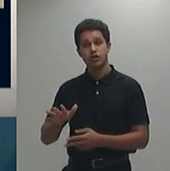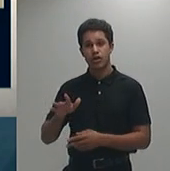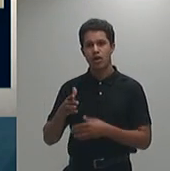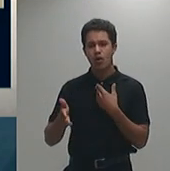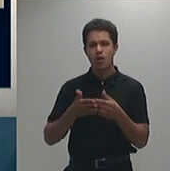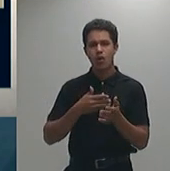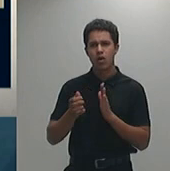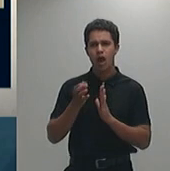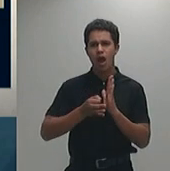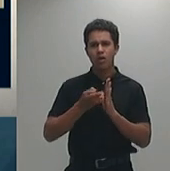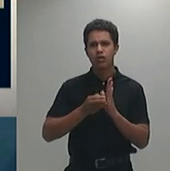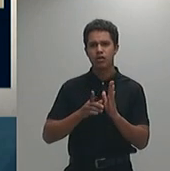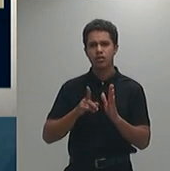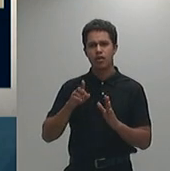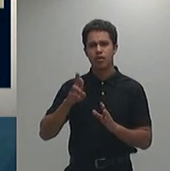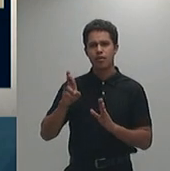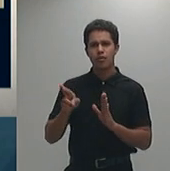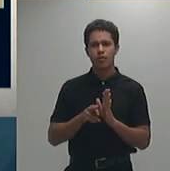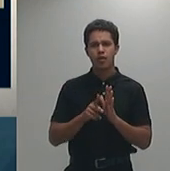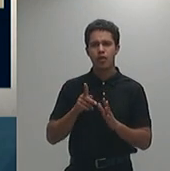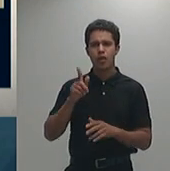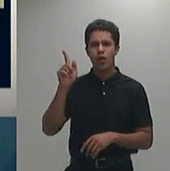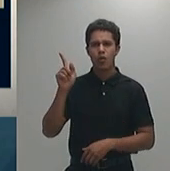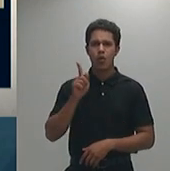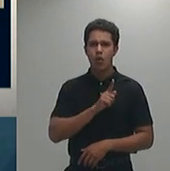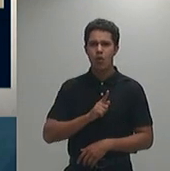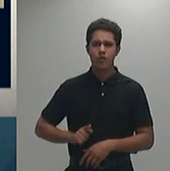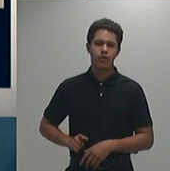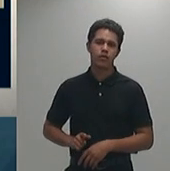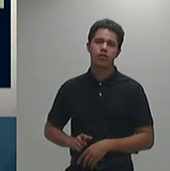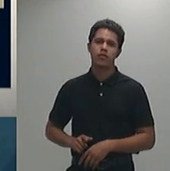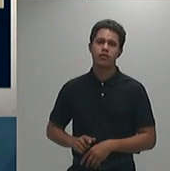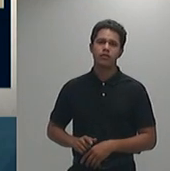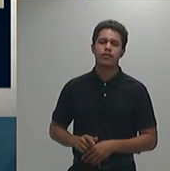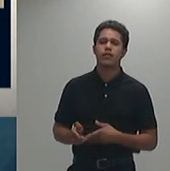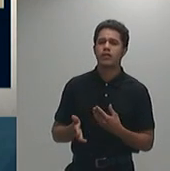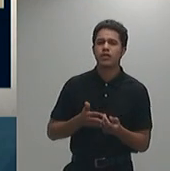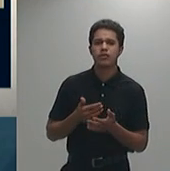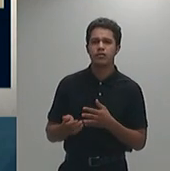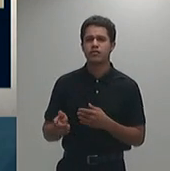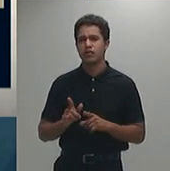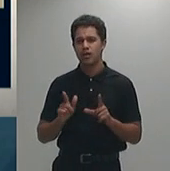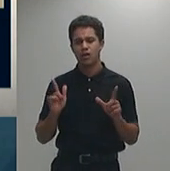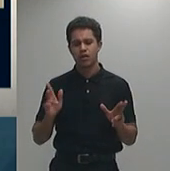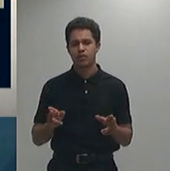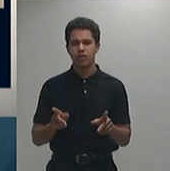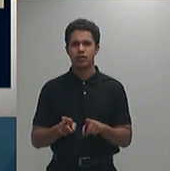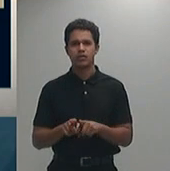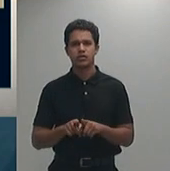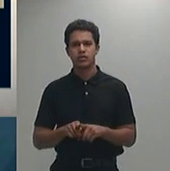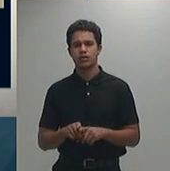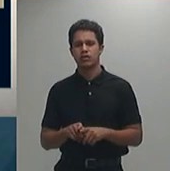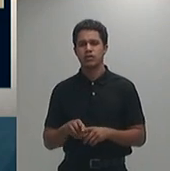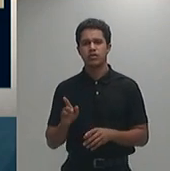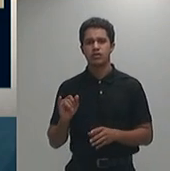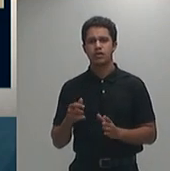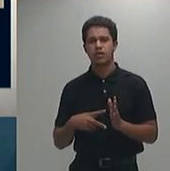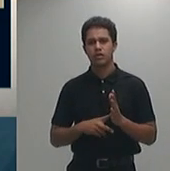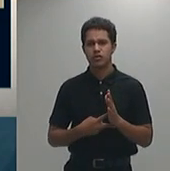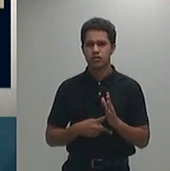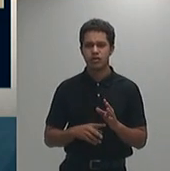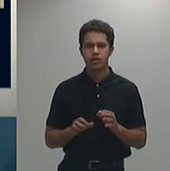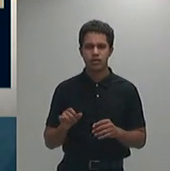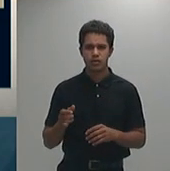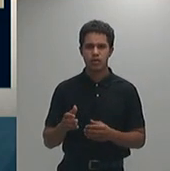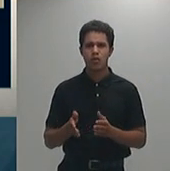promovendo a legitimação do acionista igualmente extraordinária por titular de crédito se existe é apenas a sociedade pode aquele no entanto agir